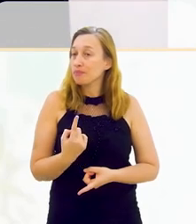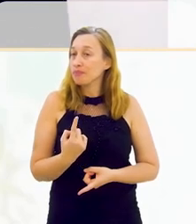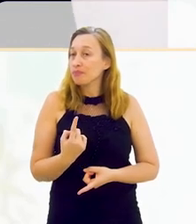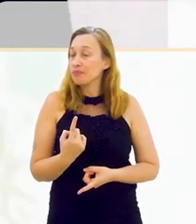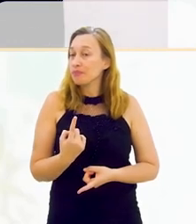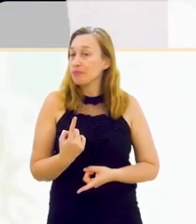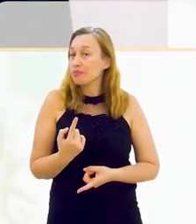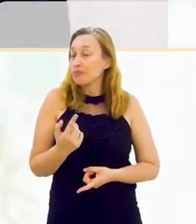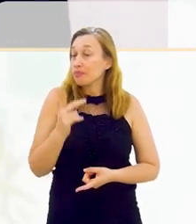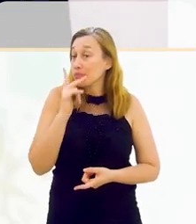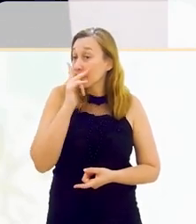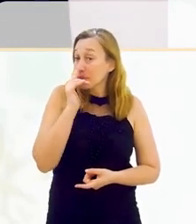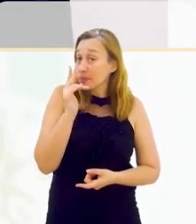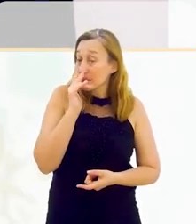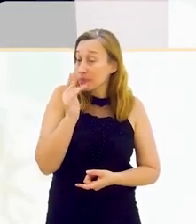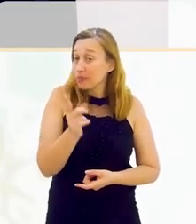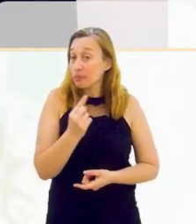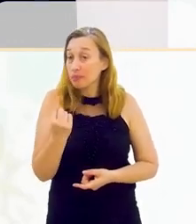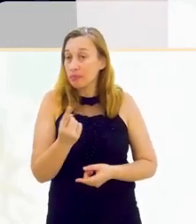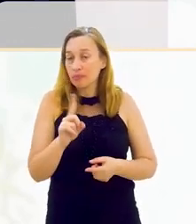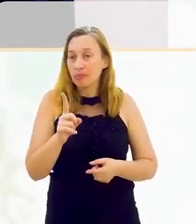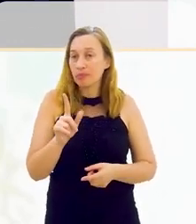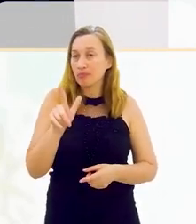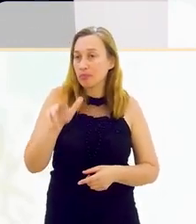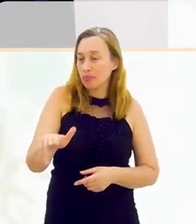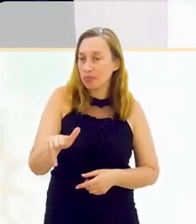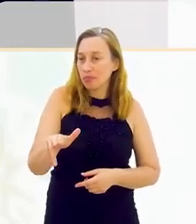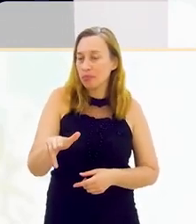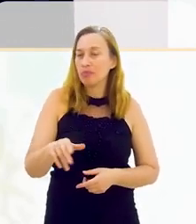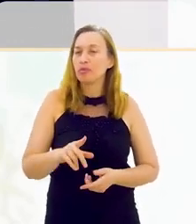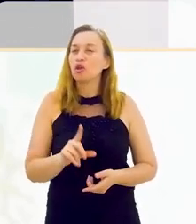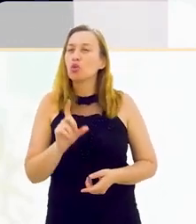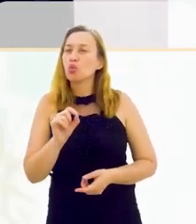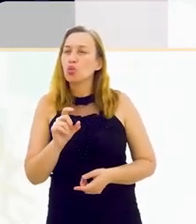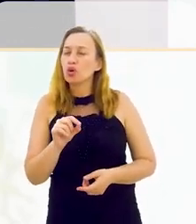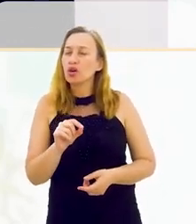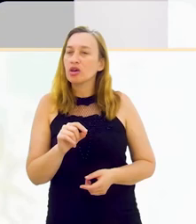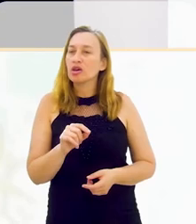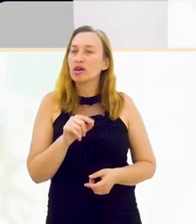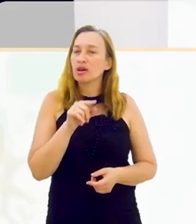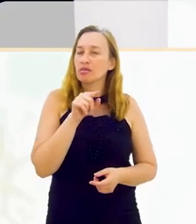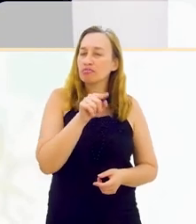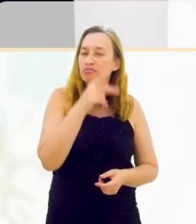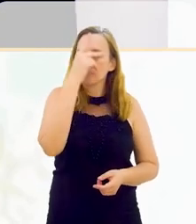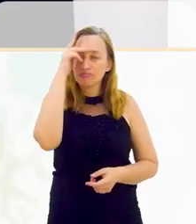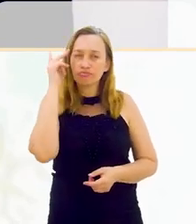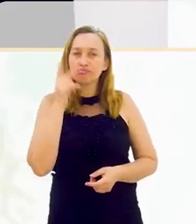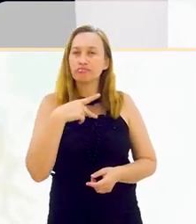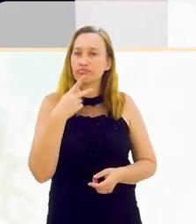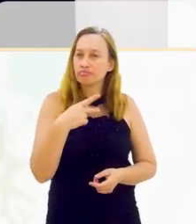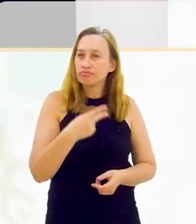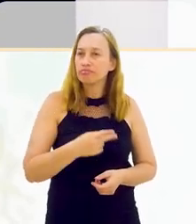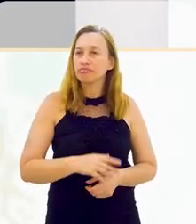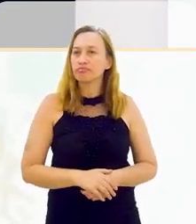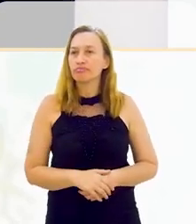não somos semelhantes, mas não somos iguais, né? E através da originalidade, o que que a pessoa tem para contar?